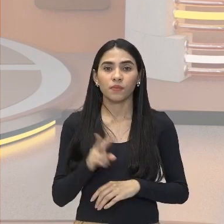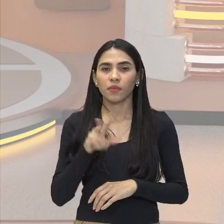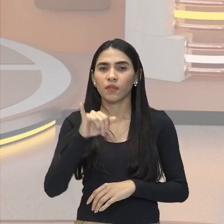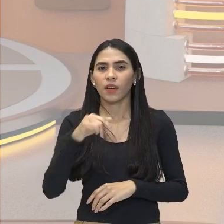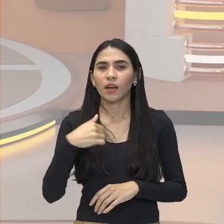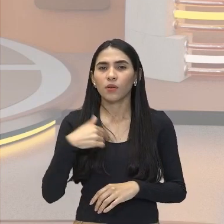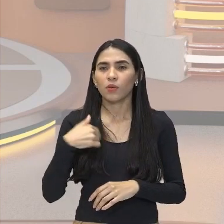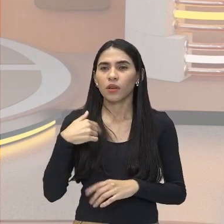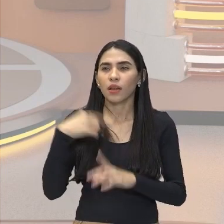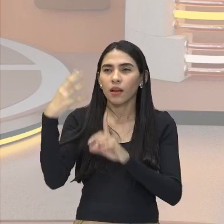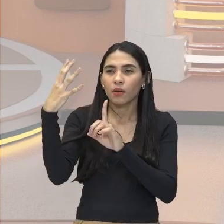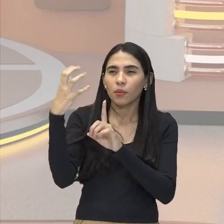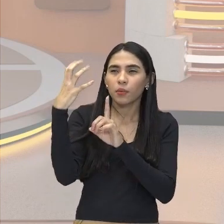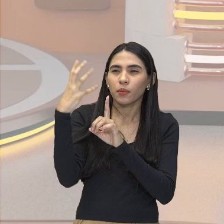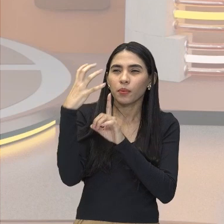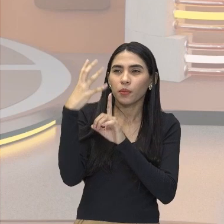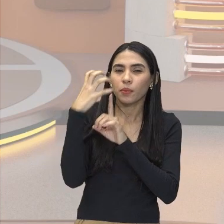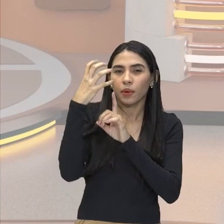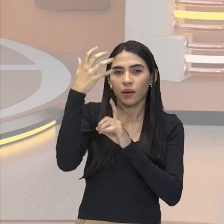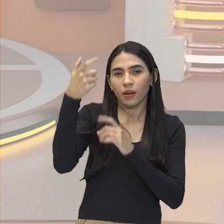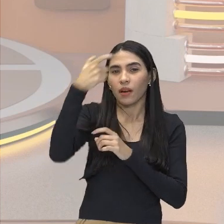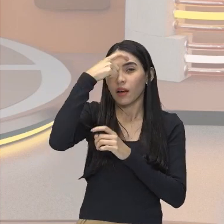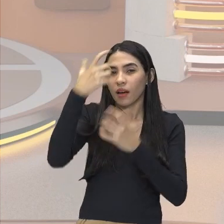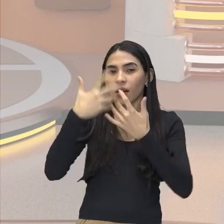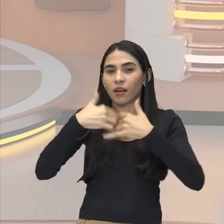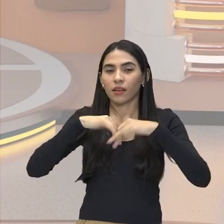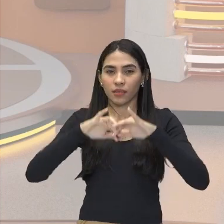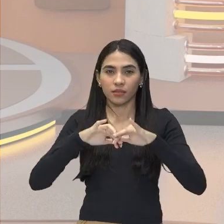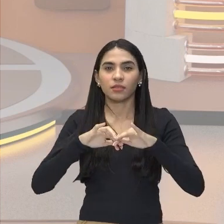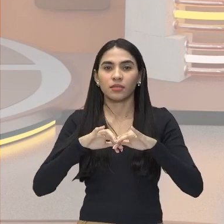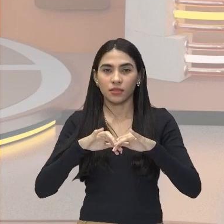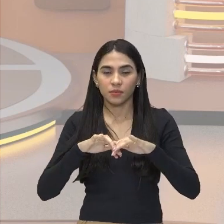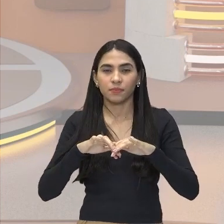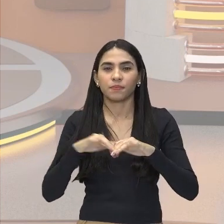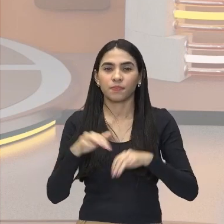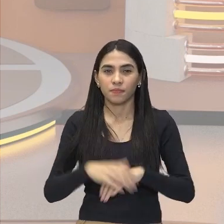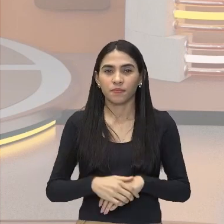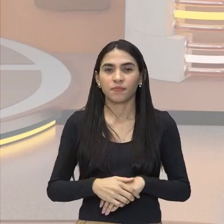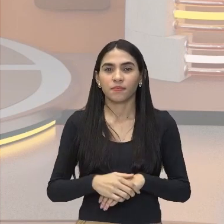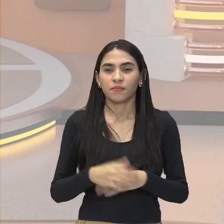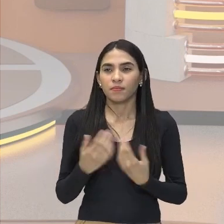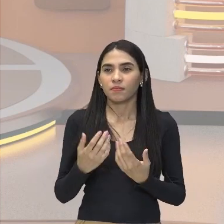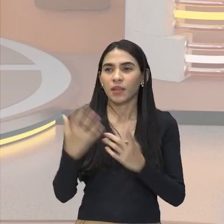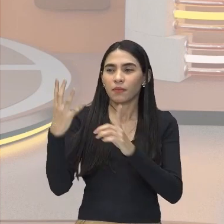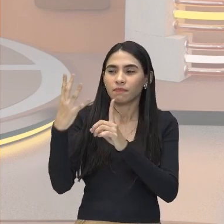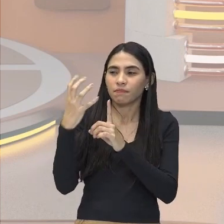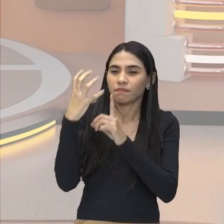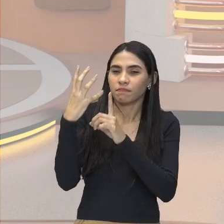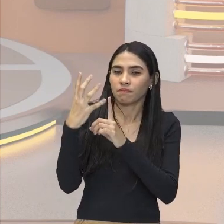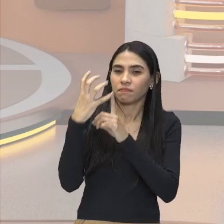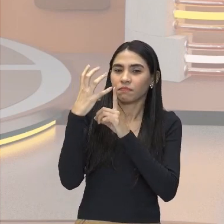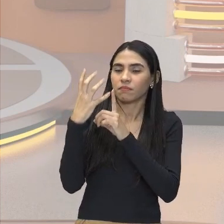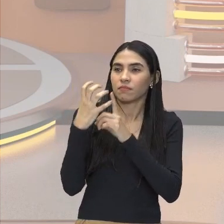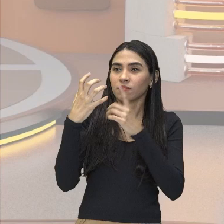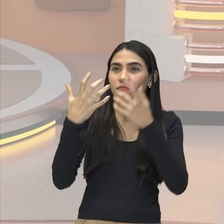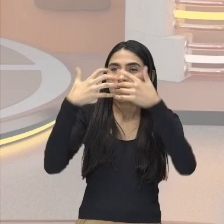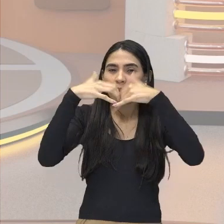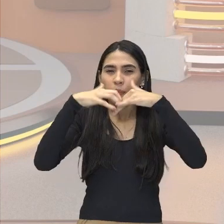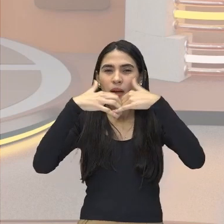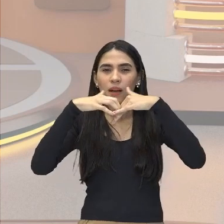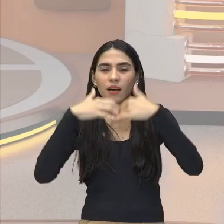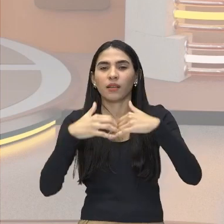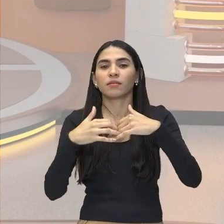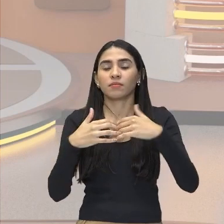entrando no nosso pensamento, elas vão entrando, né? Cada vez mais na nossa cabeça, na